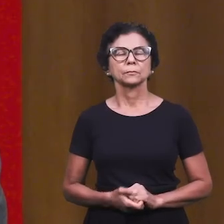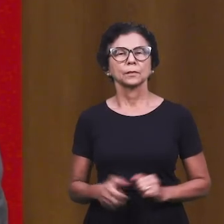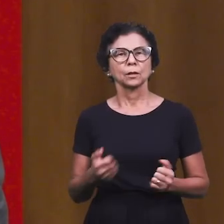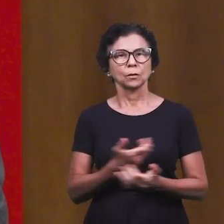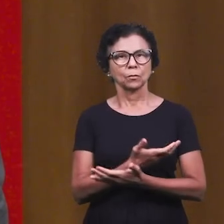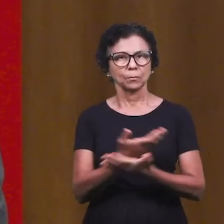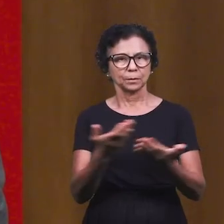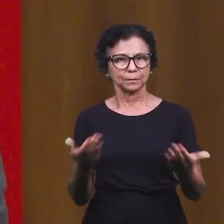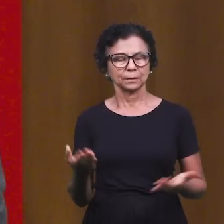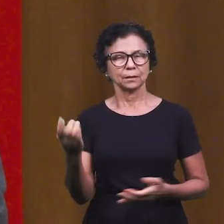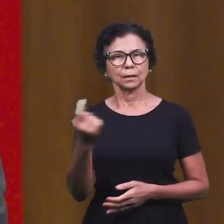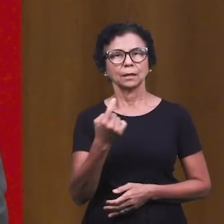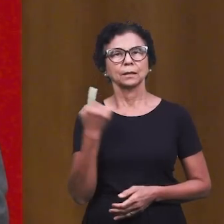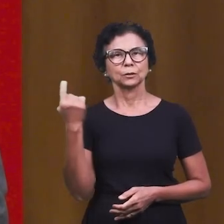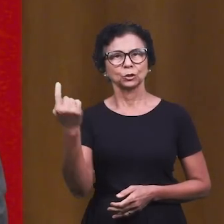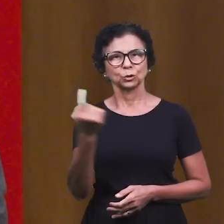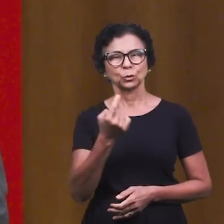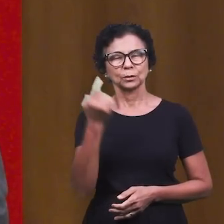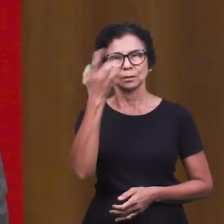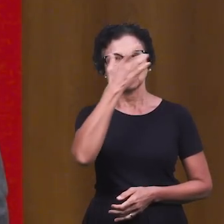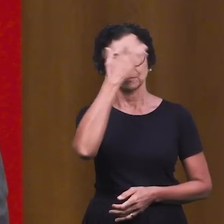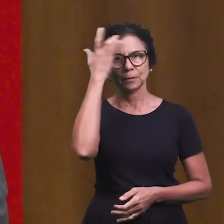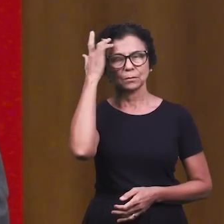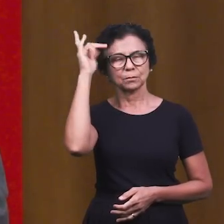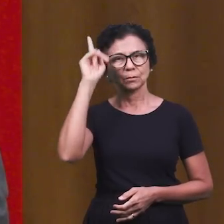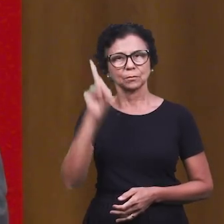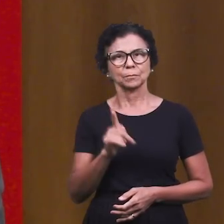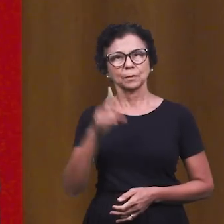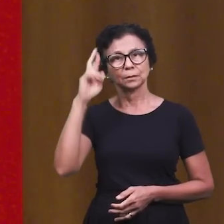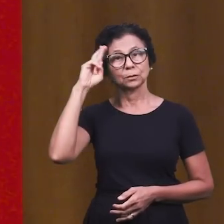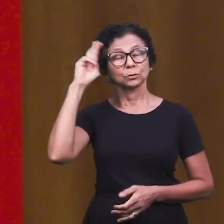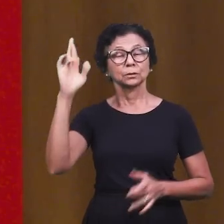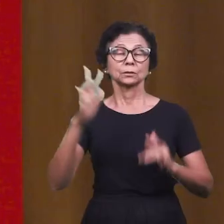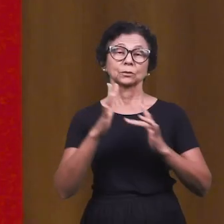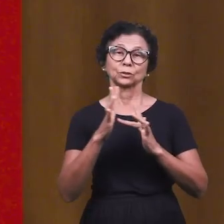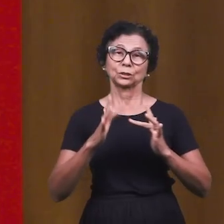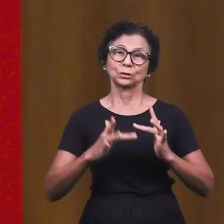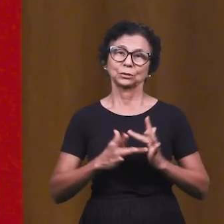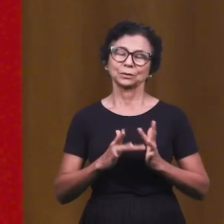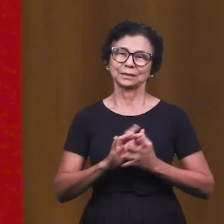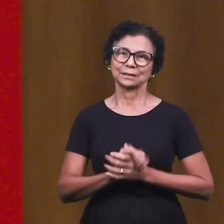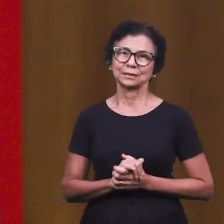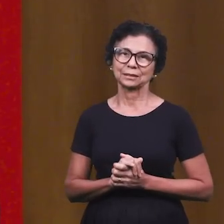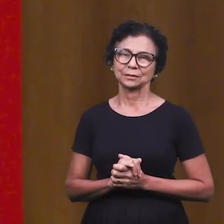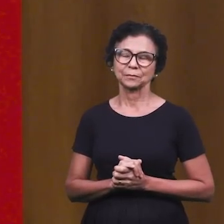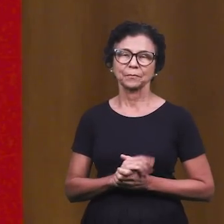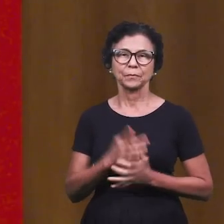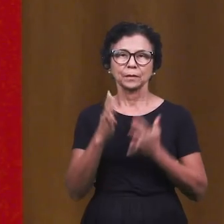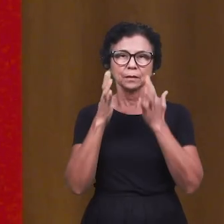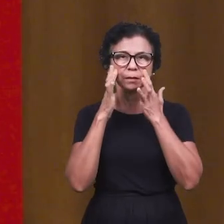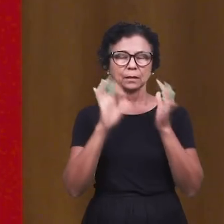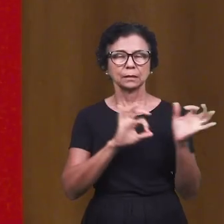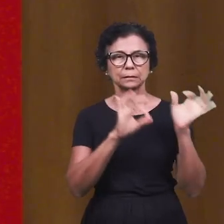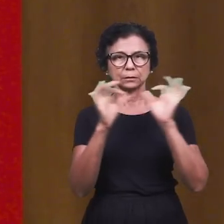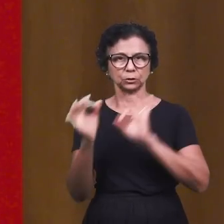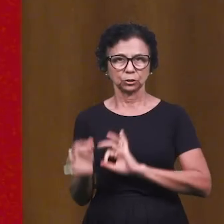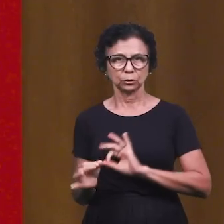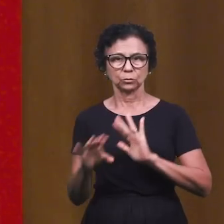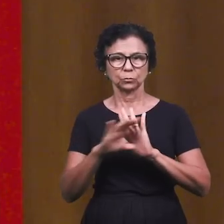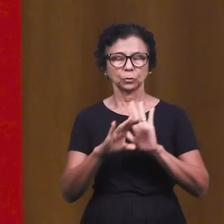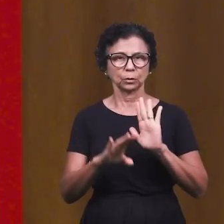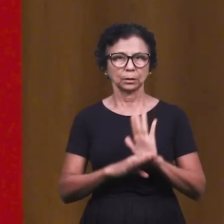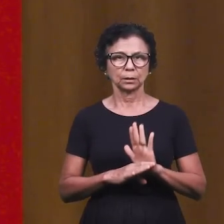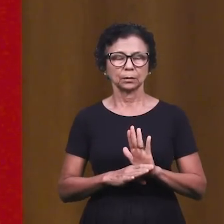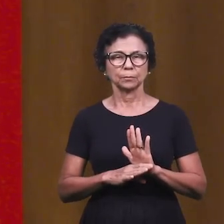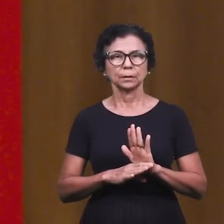Nós saudamos a todos com a paz do Senhor Jesus. Estamos no programa História do Cristianismo. No